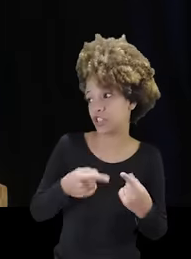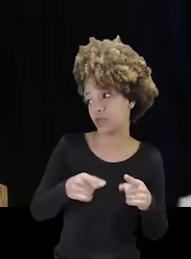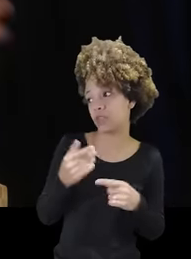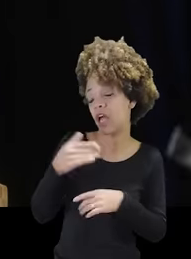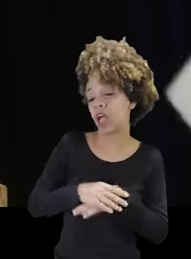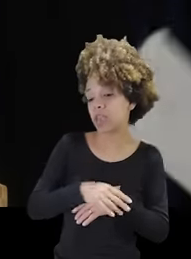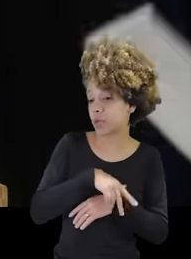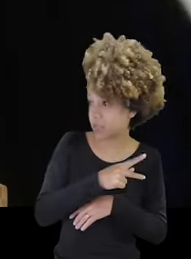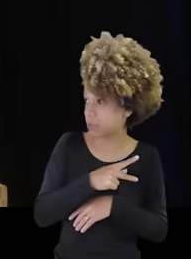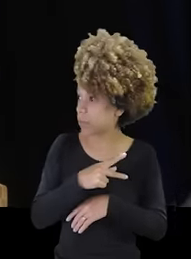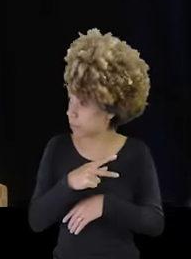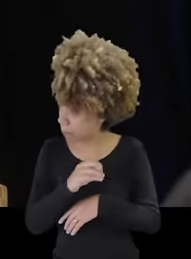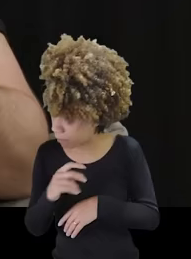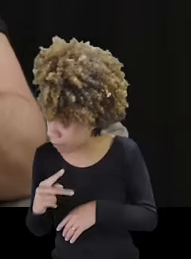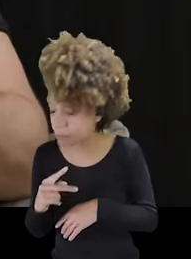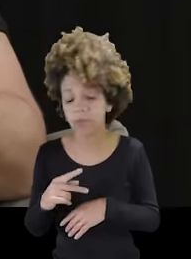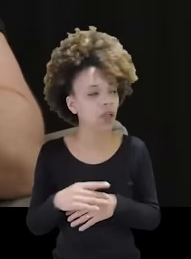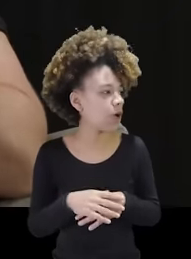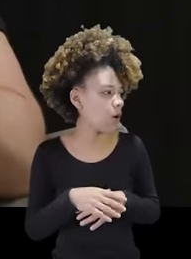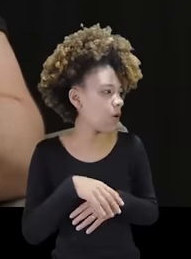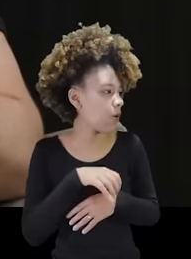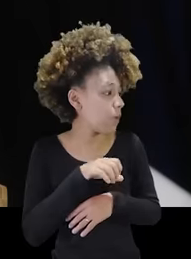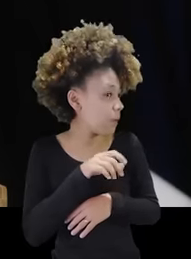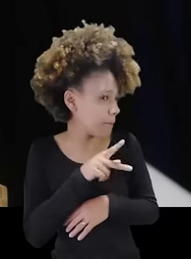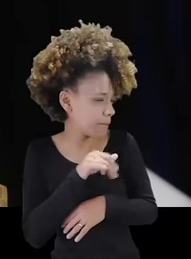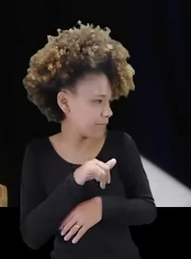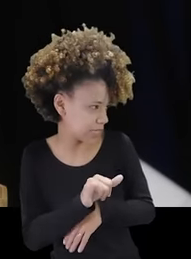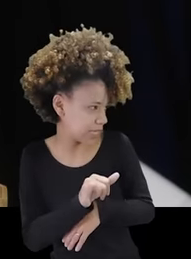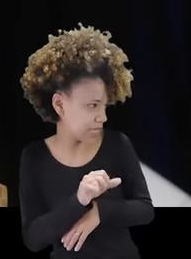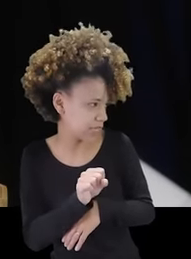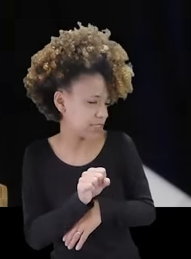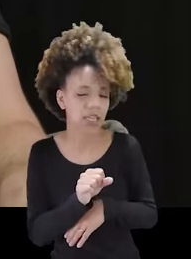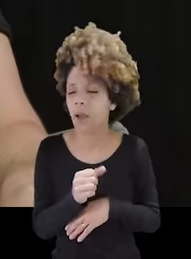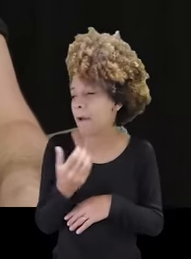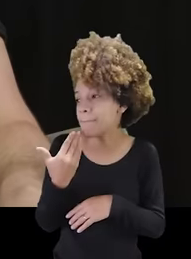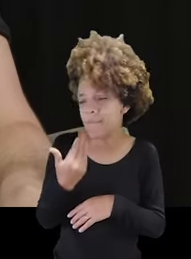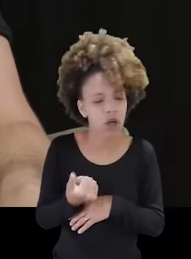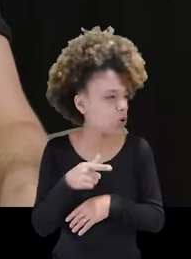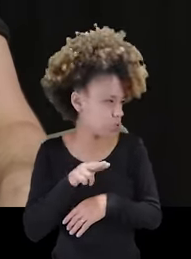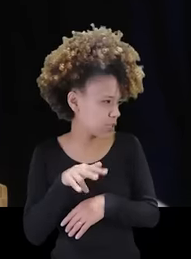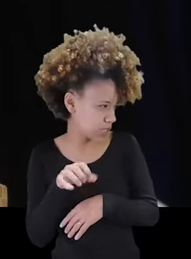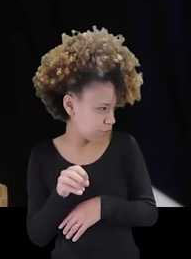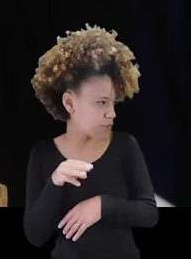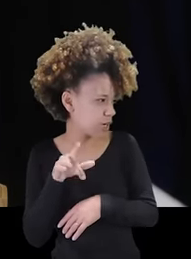então key pop foi Nossa melhor show da minha vida